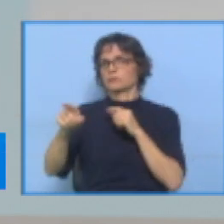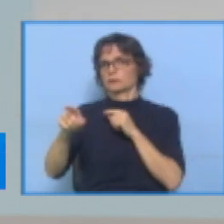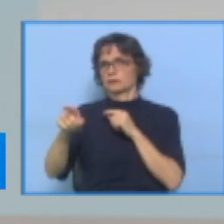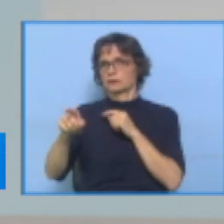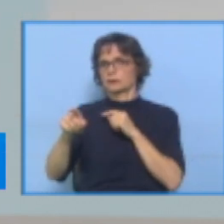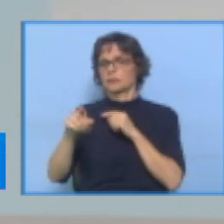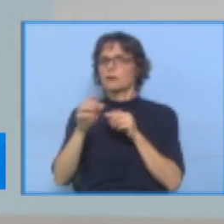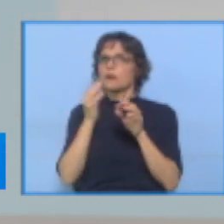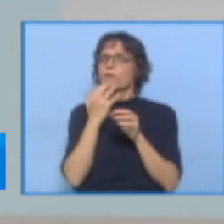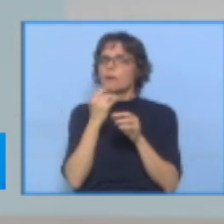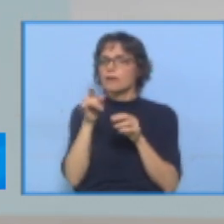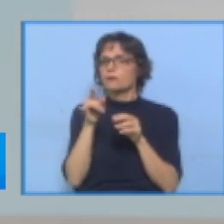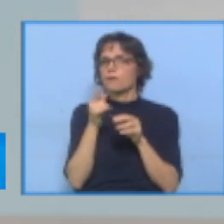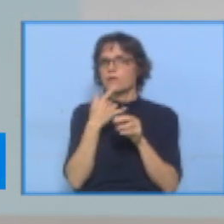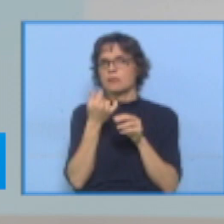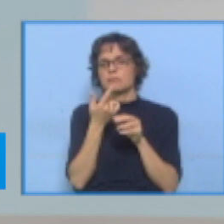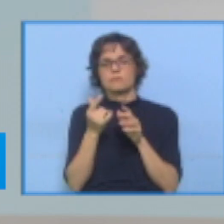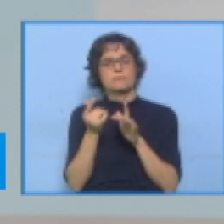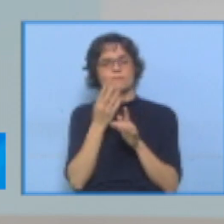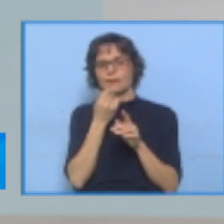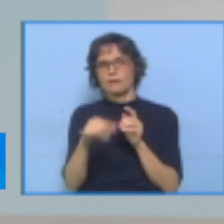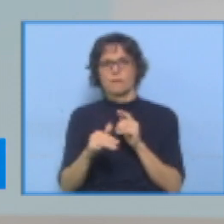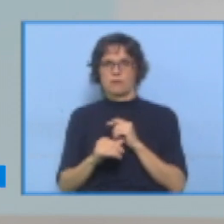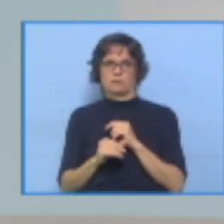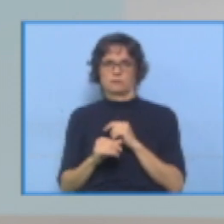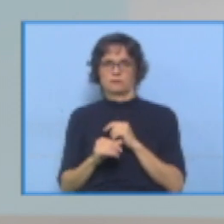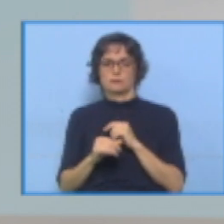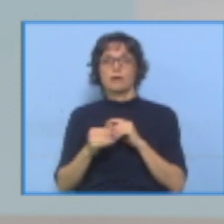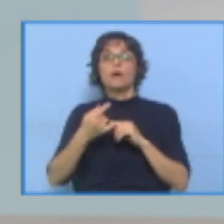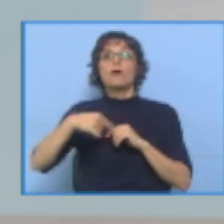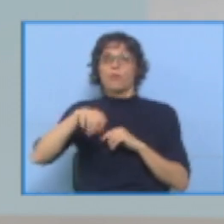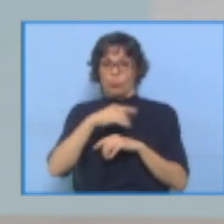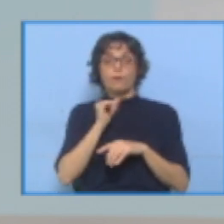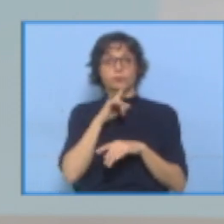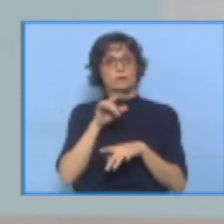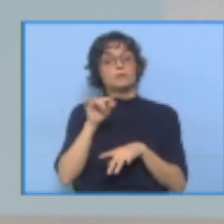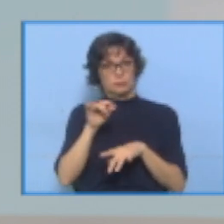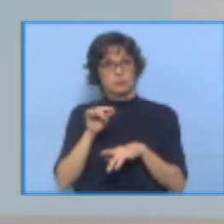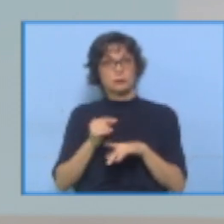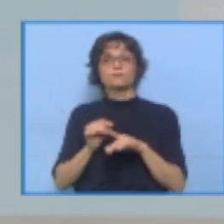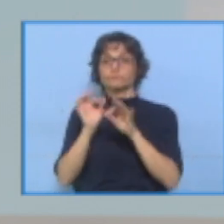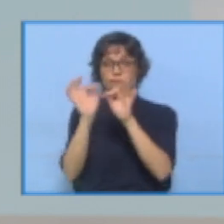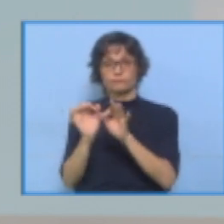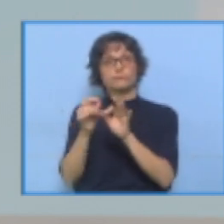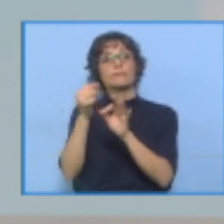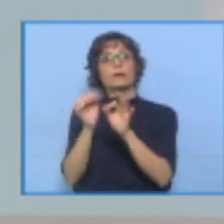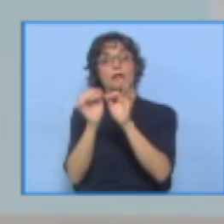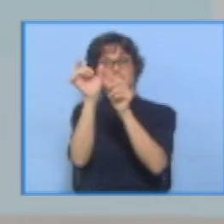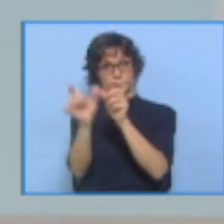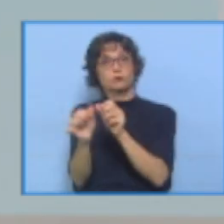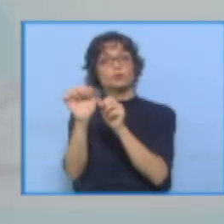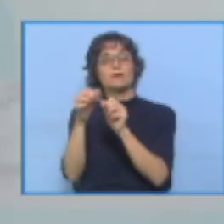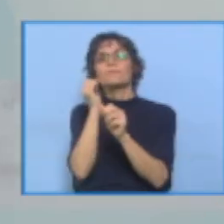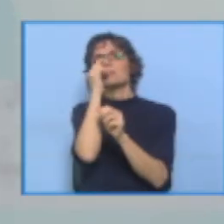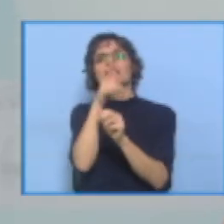isto não pode acontecer. Ou seja, devemos sim privilegiar alguém? Devemos. Quem? Os mais fracos. Os que